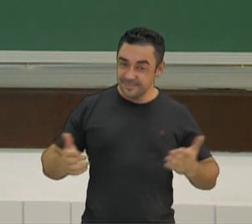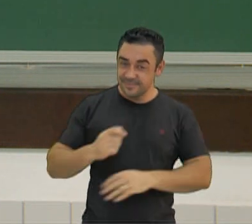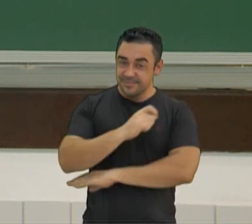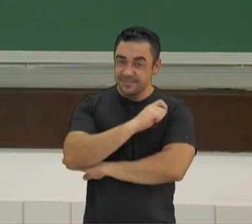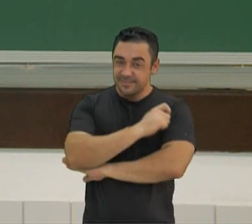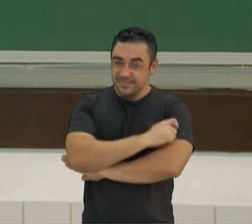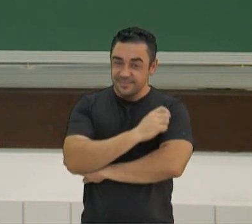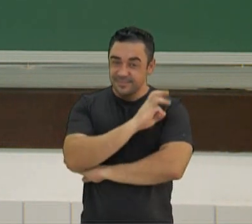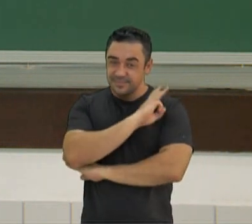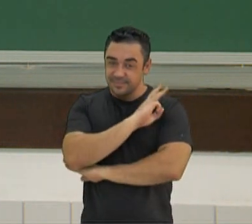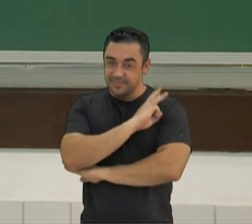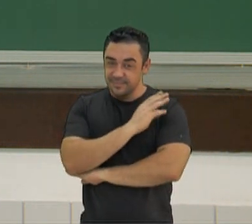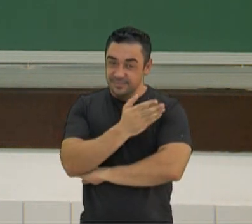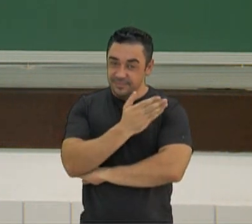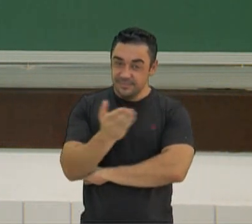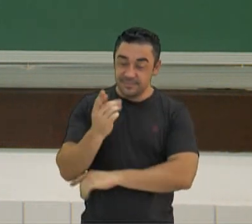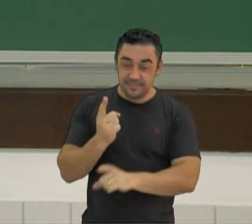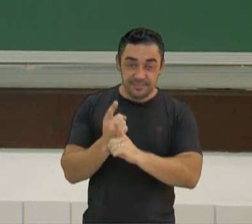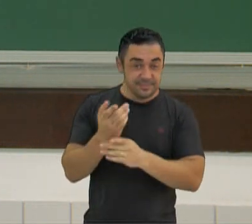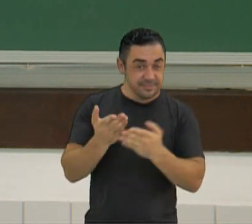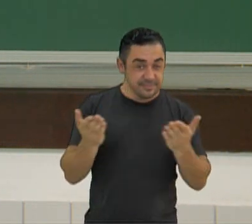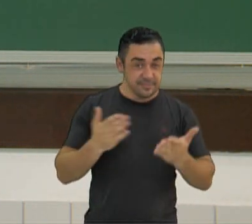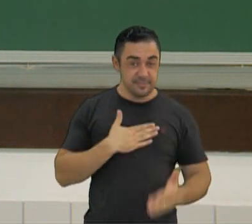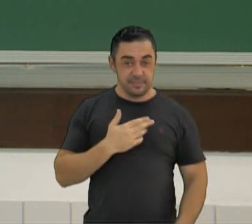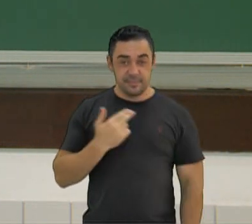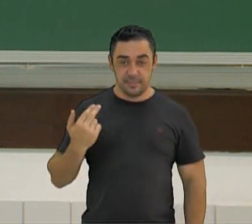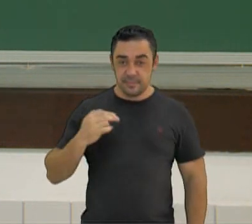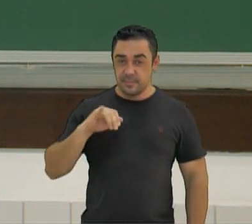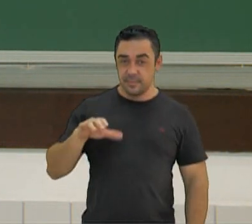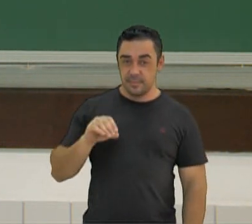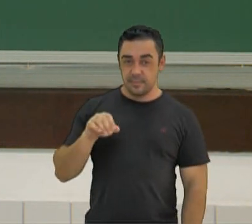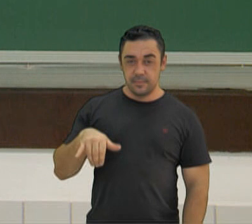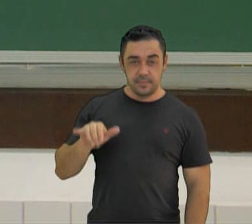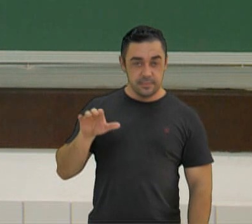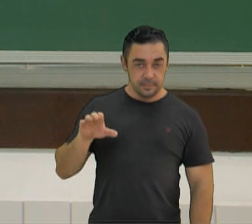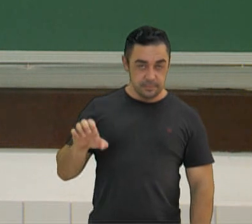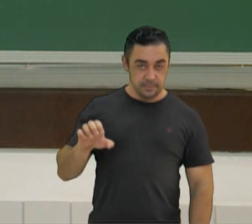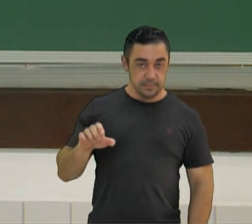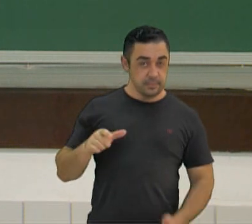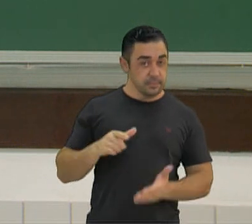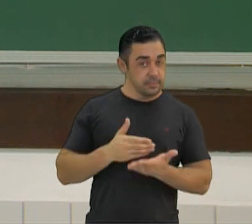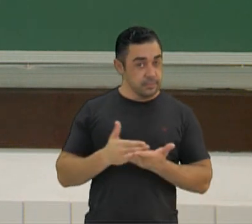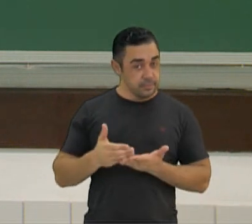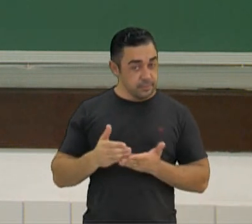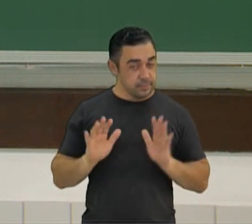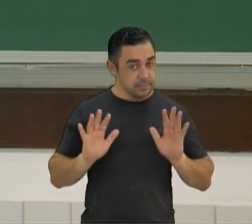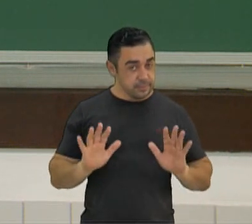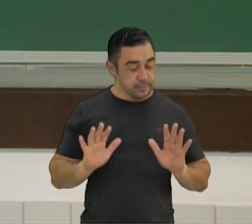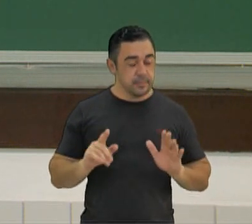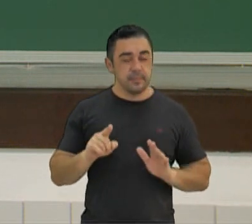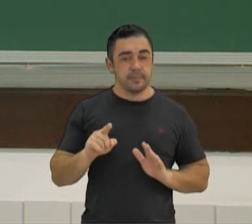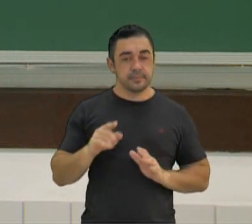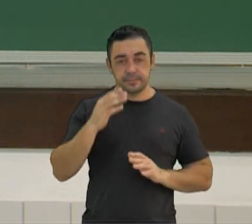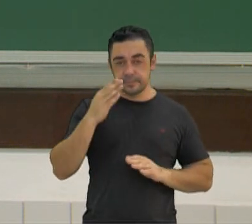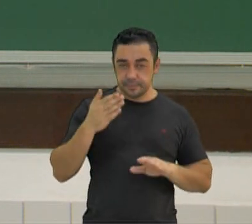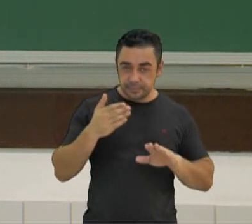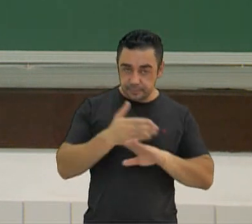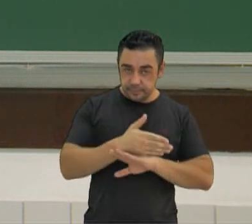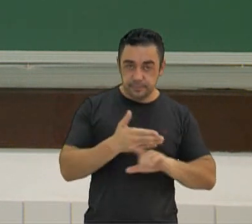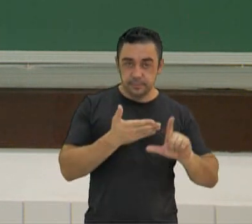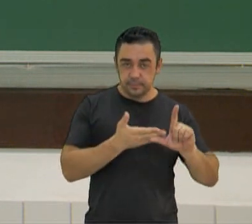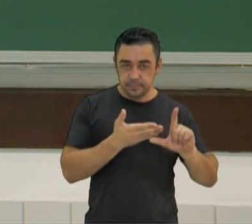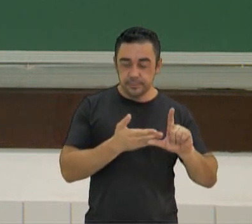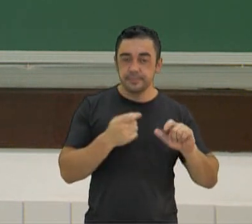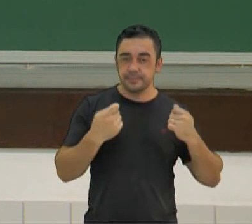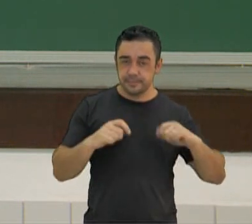aluno terceiranista, estamos aqui para mais um encontro. Meu nome é Joyce, mas antes de iniciarmos, não esqueçam, tem que realizar a atividade,